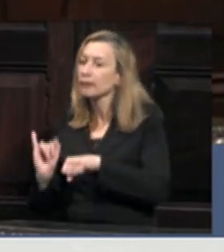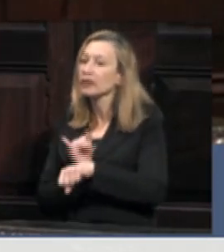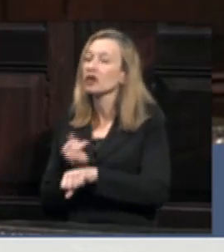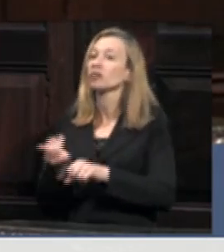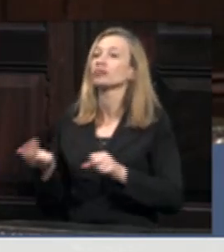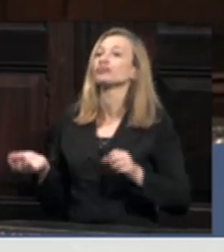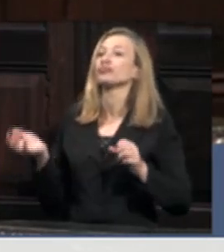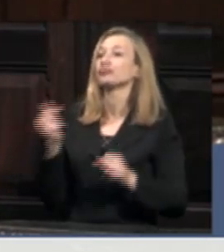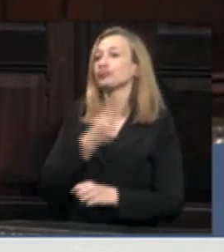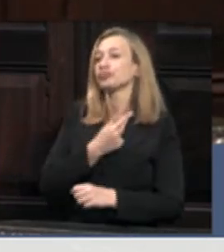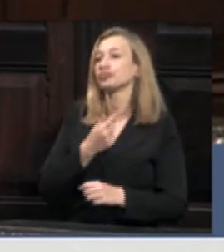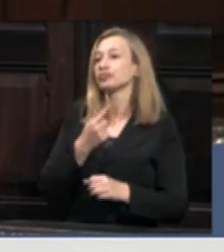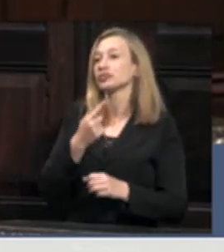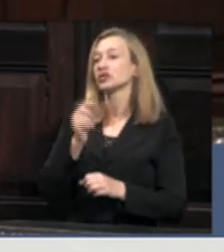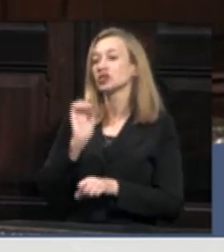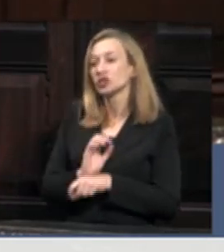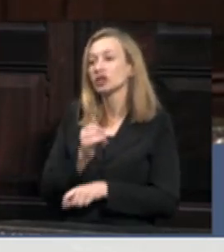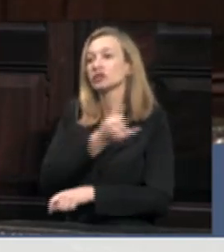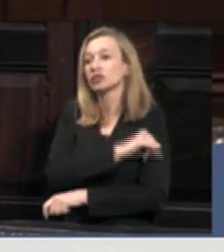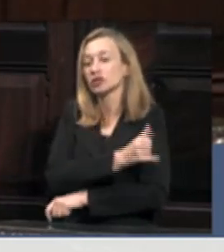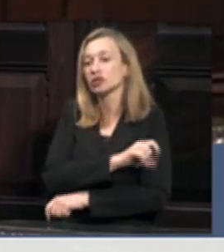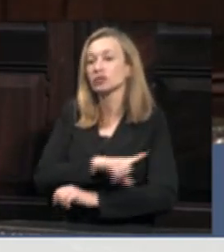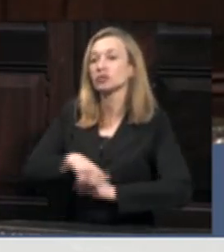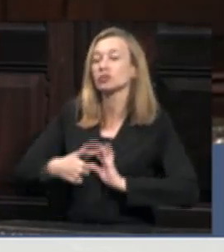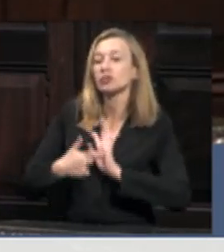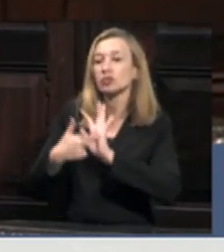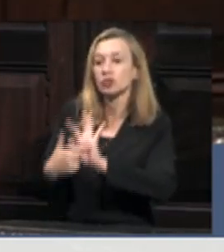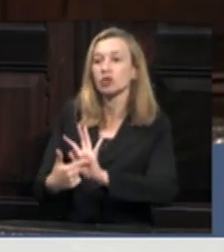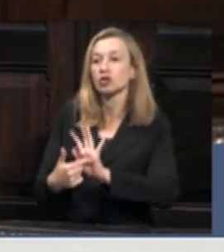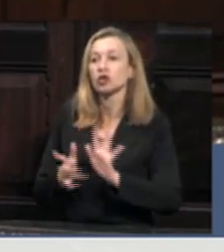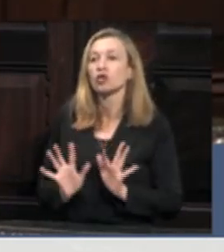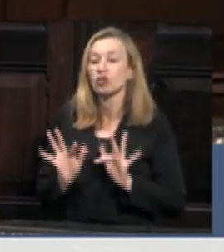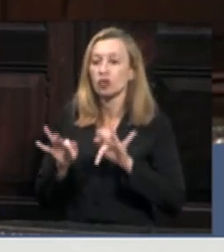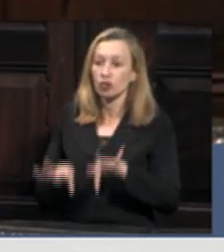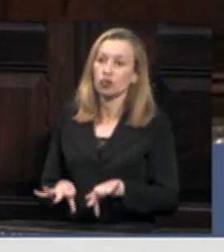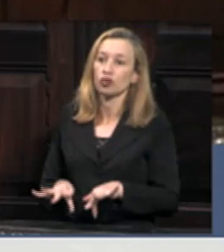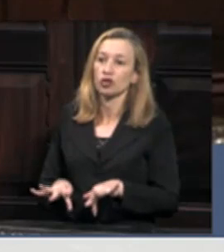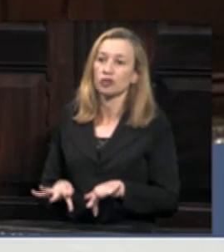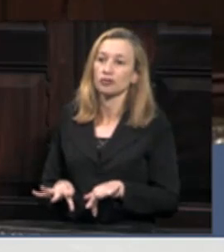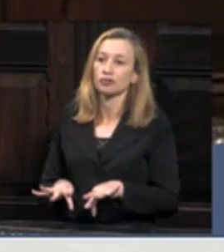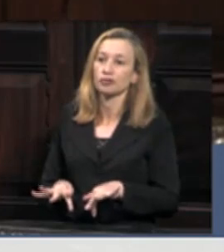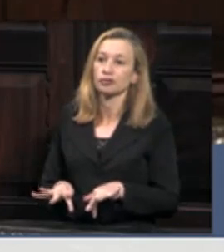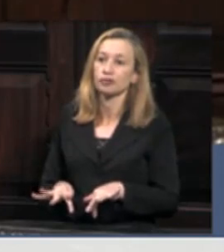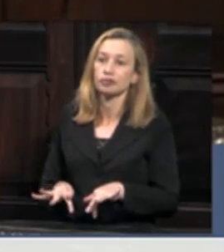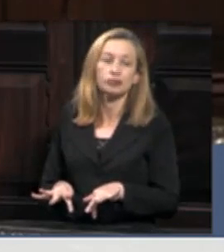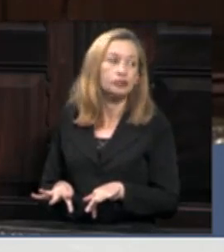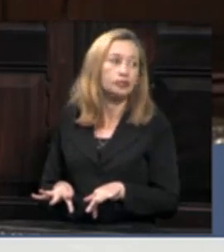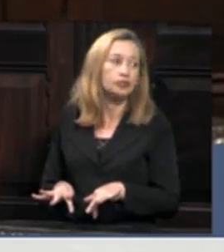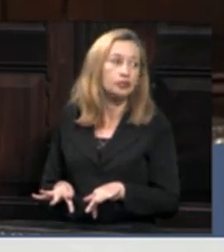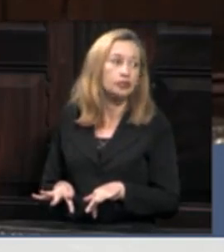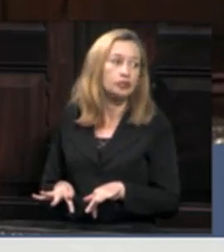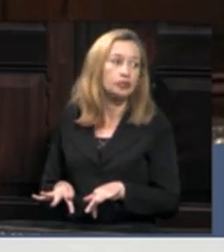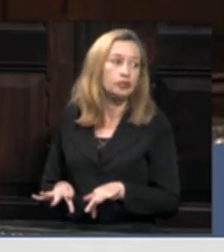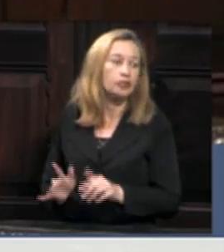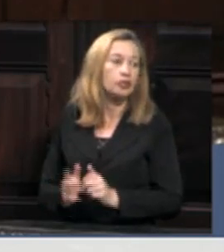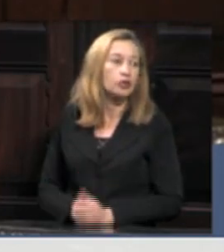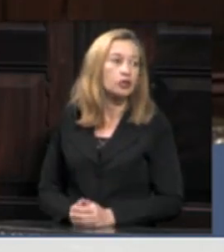Janeiro, porque ela marca o fim de um ciclo que é o